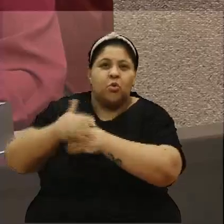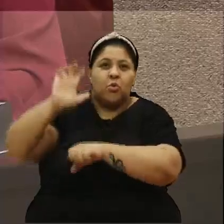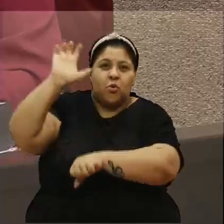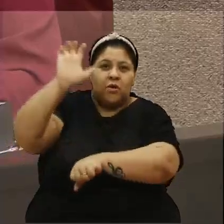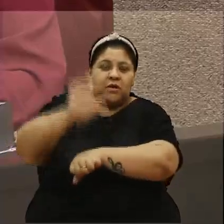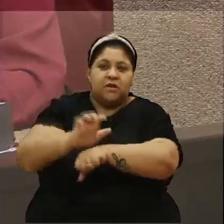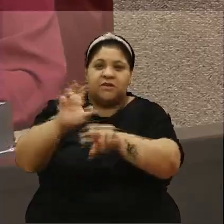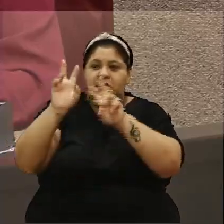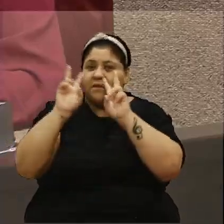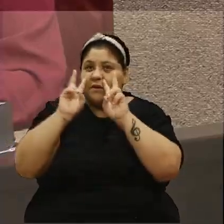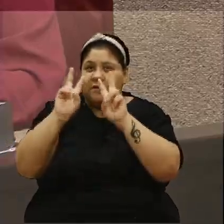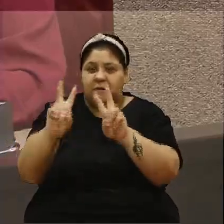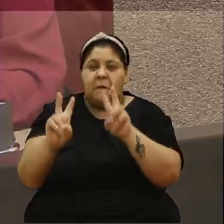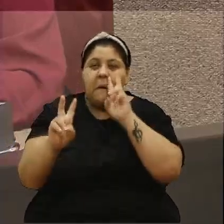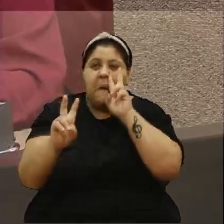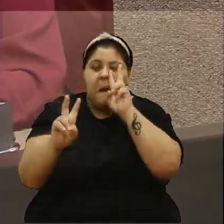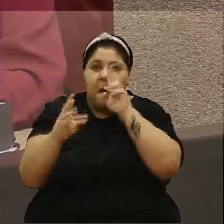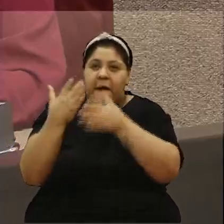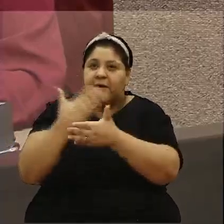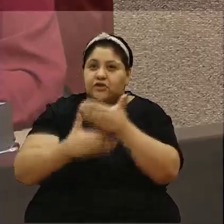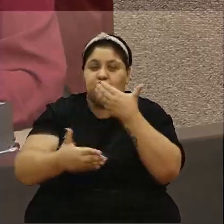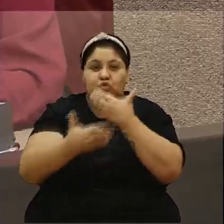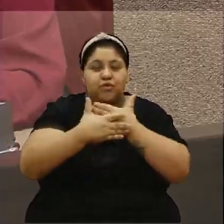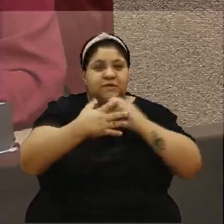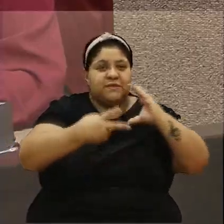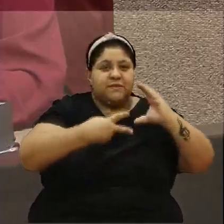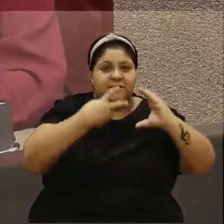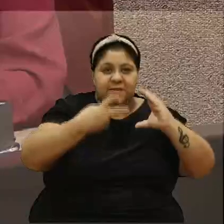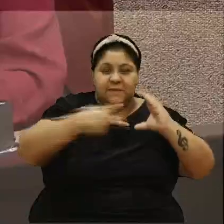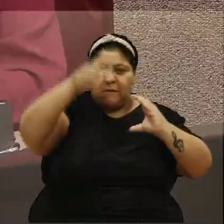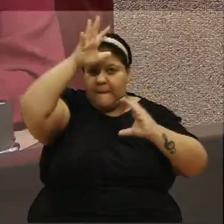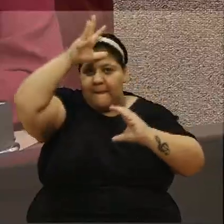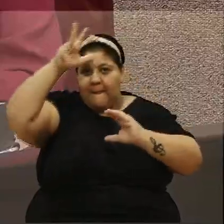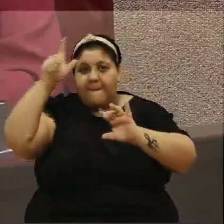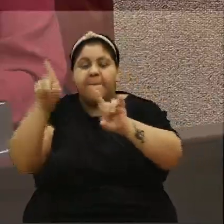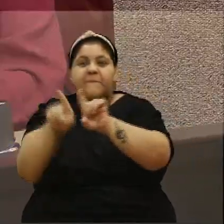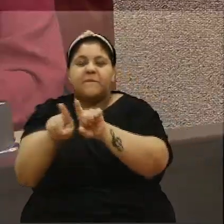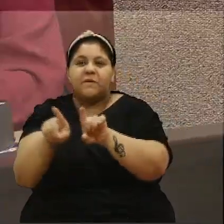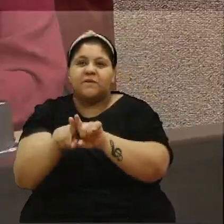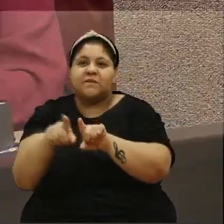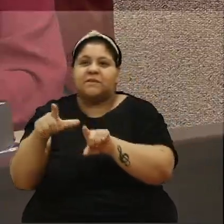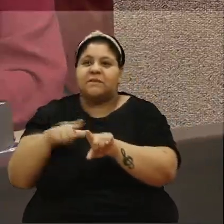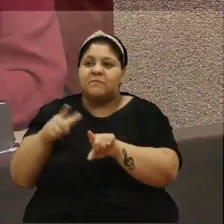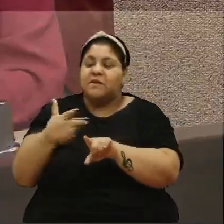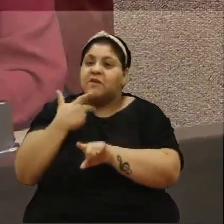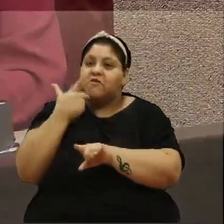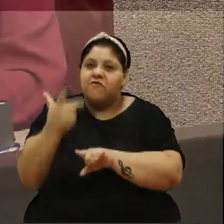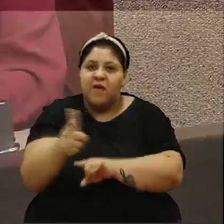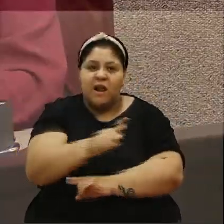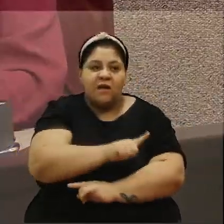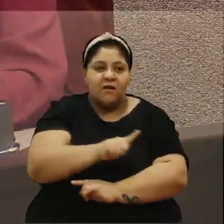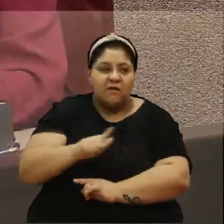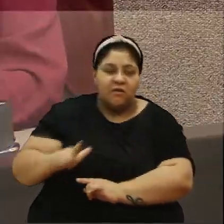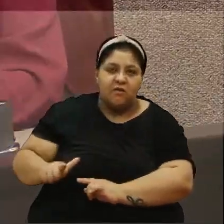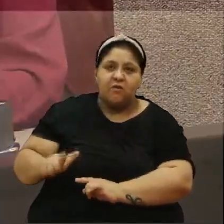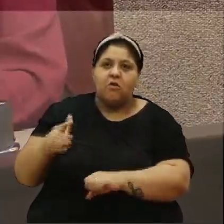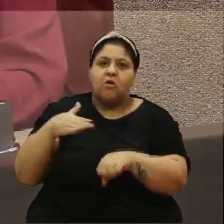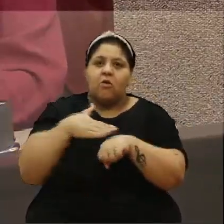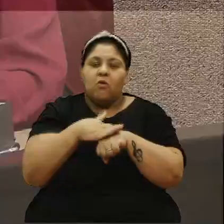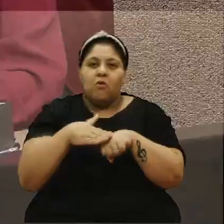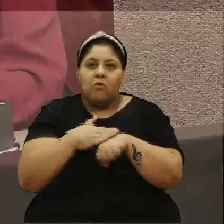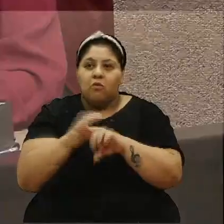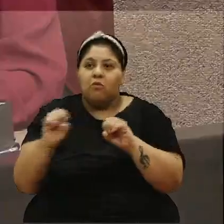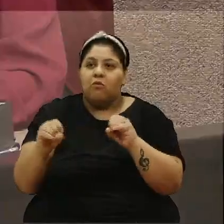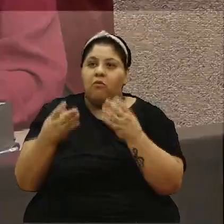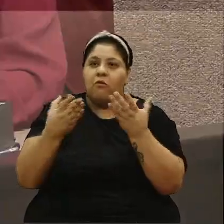vendo em todas as câmaras municipais, mas também indo falar com o governador, indo nos eventos para fazer